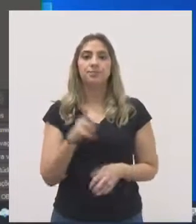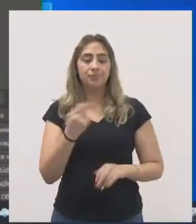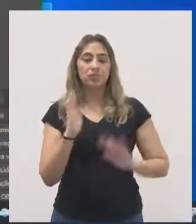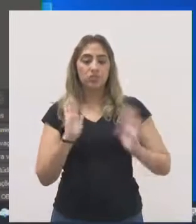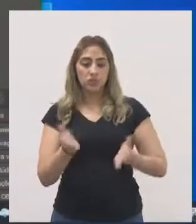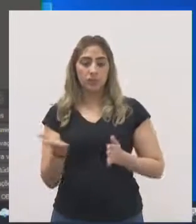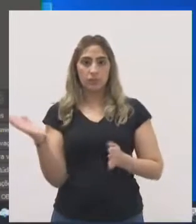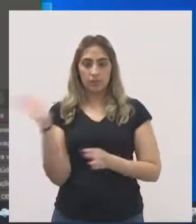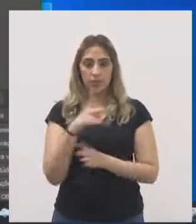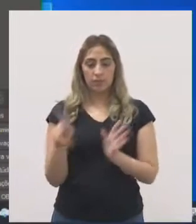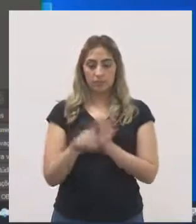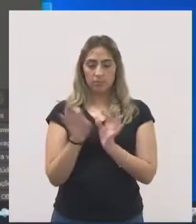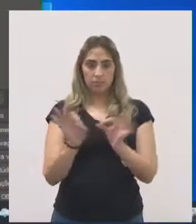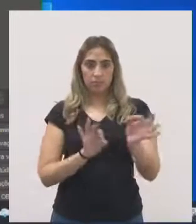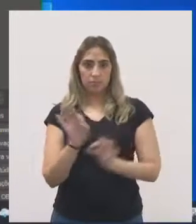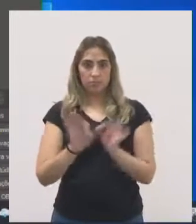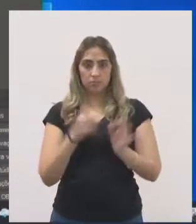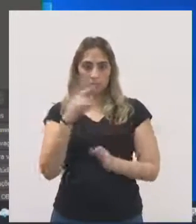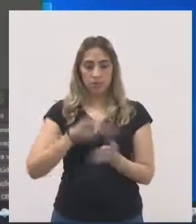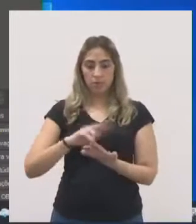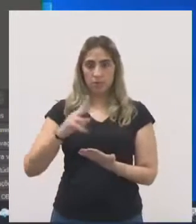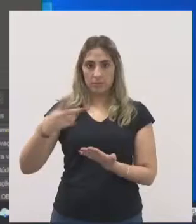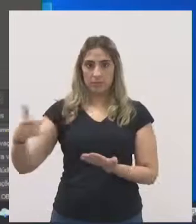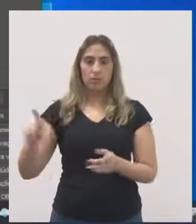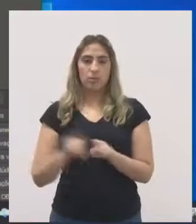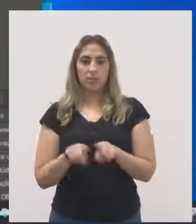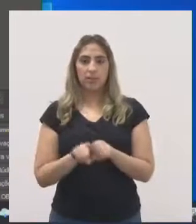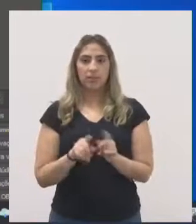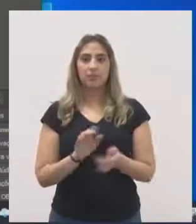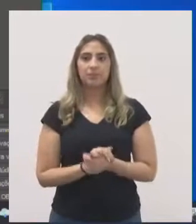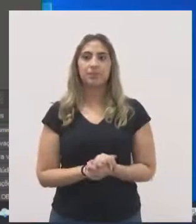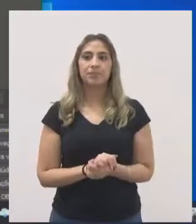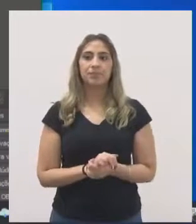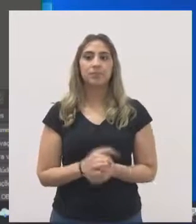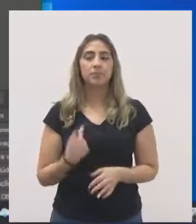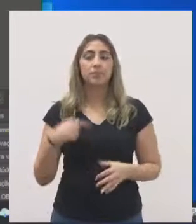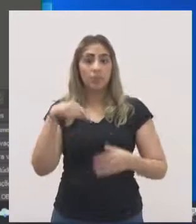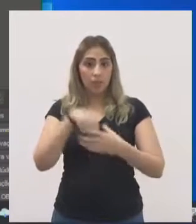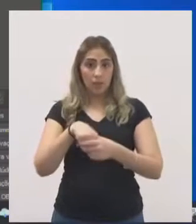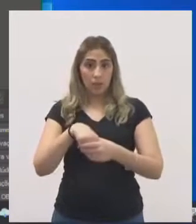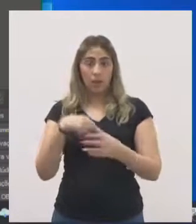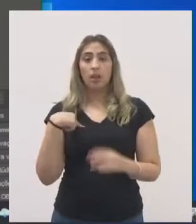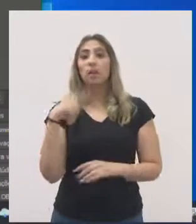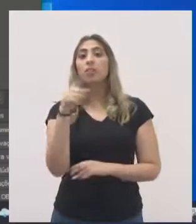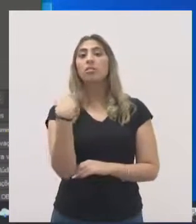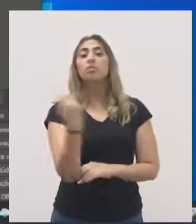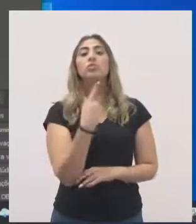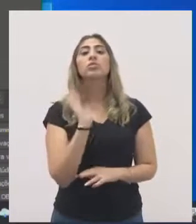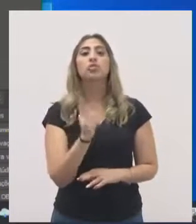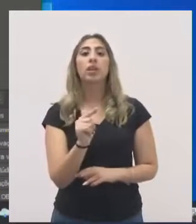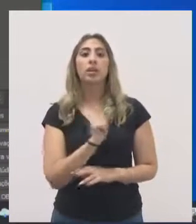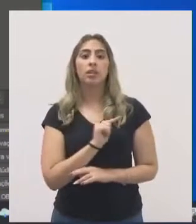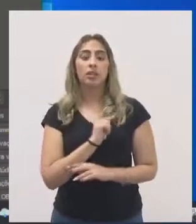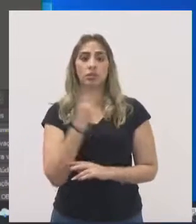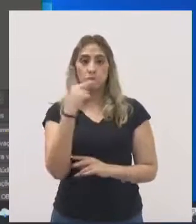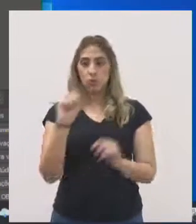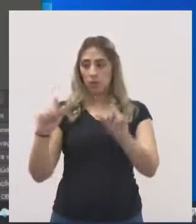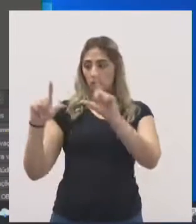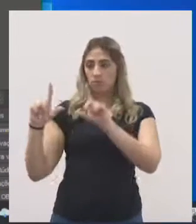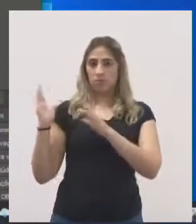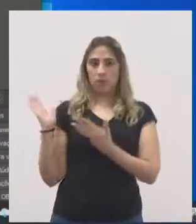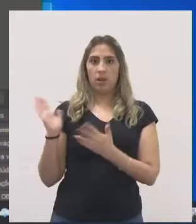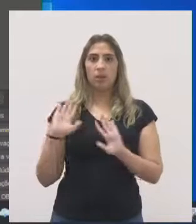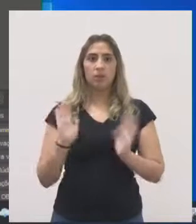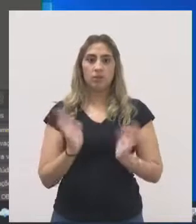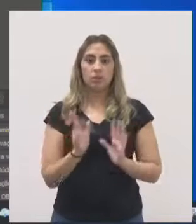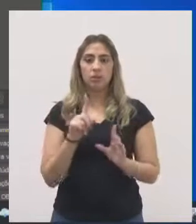vem redimensionada com o tamanho da sua transmissão. OK. Aqui, você já tem a sua tela